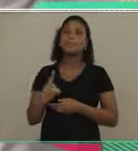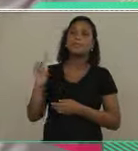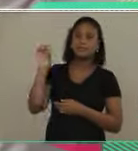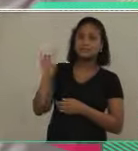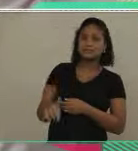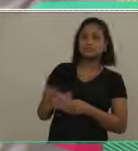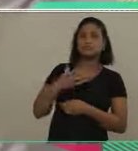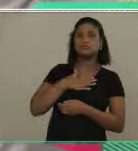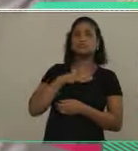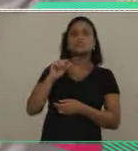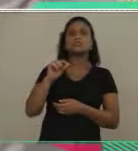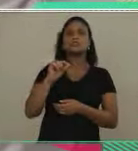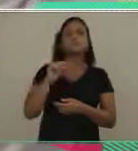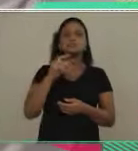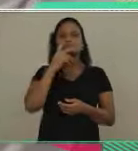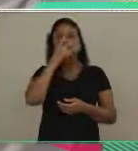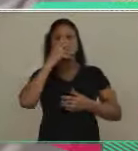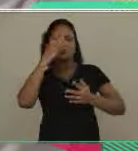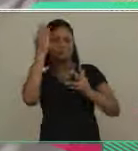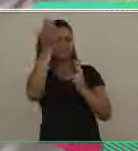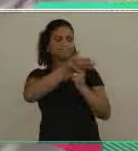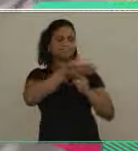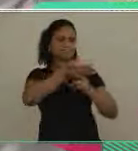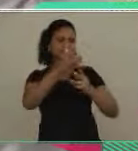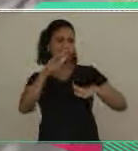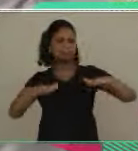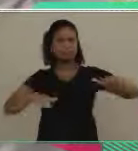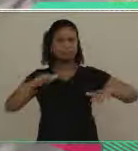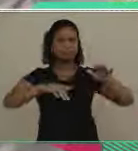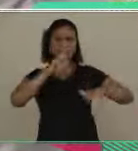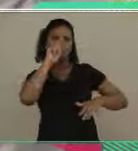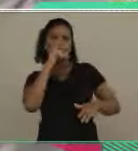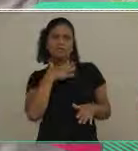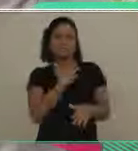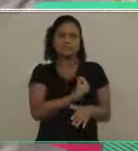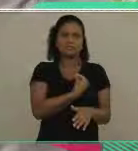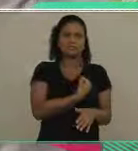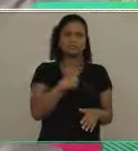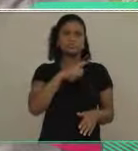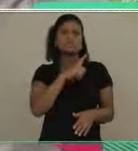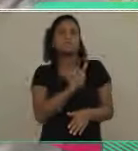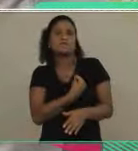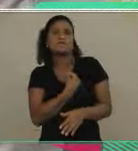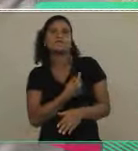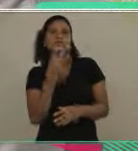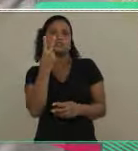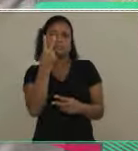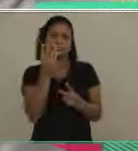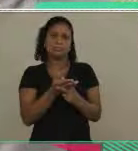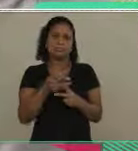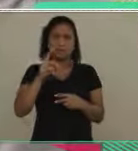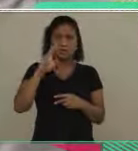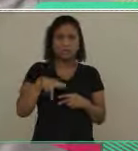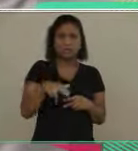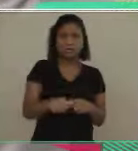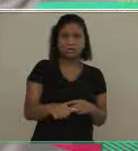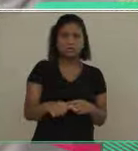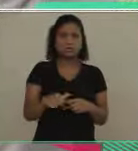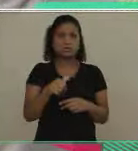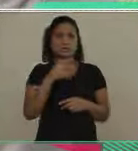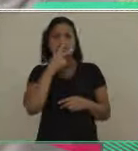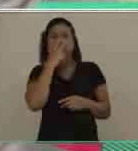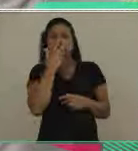água na minha vida eu tive eu tinha uma vida com duas pernas completamente desregrada era uma pessoa uma